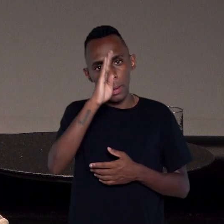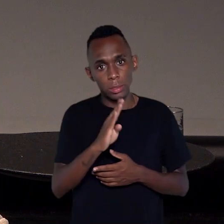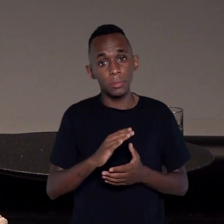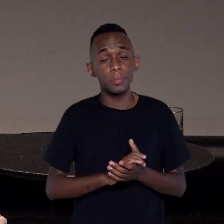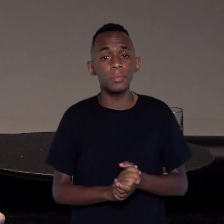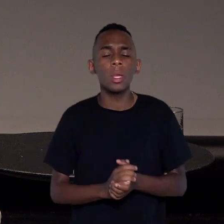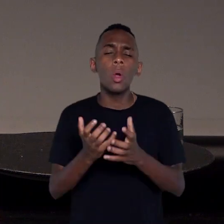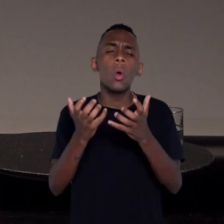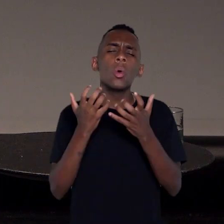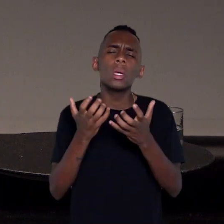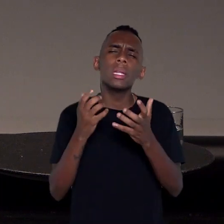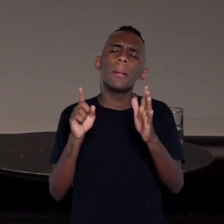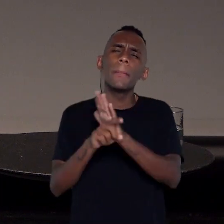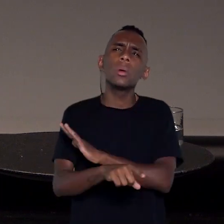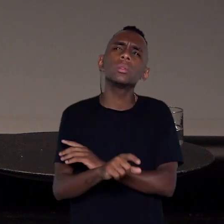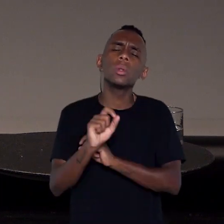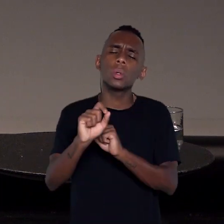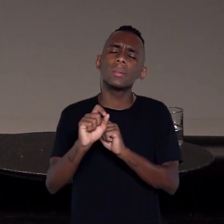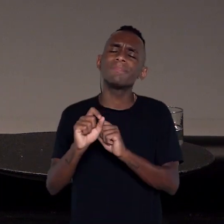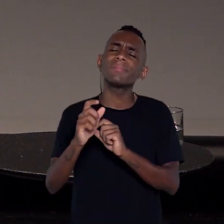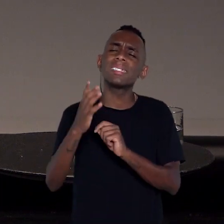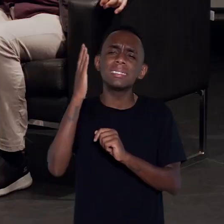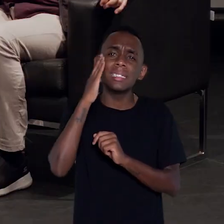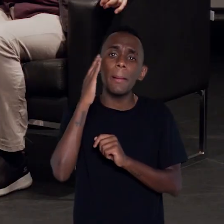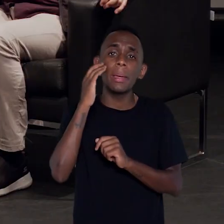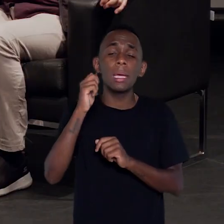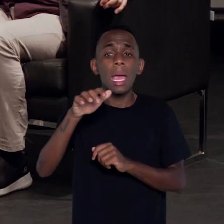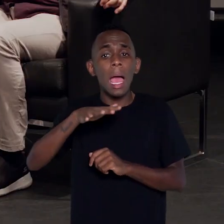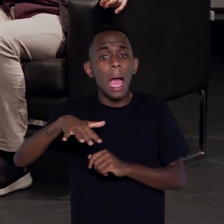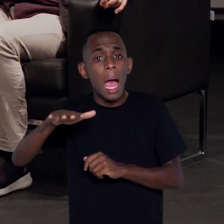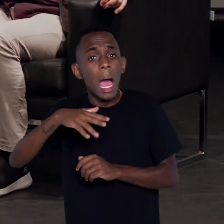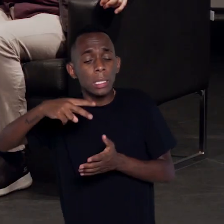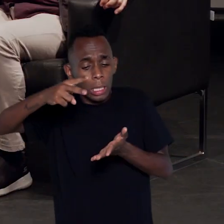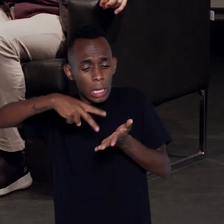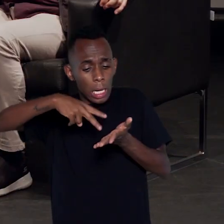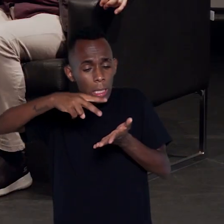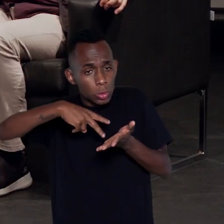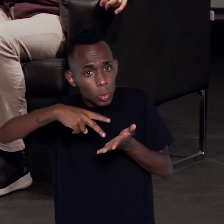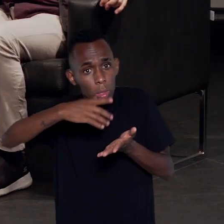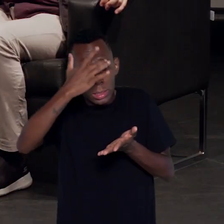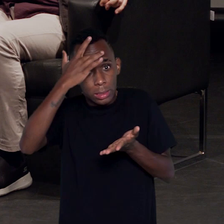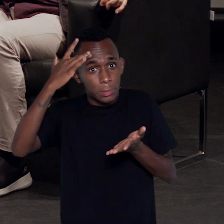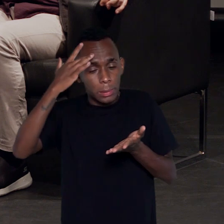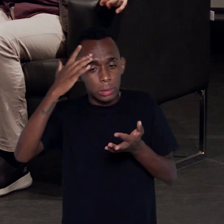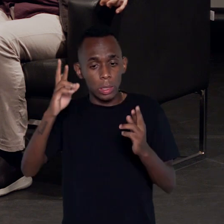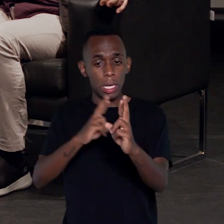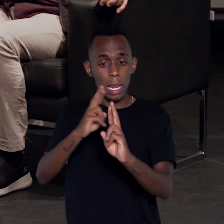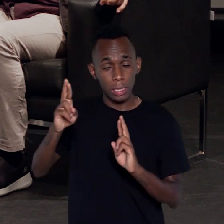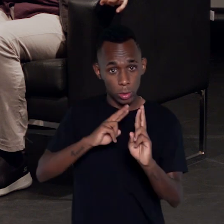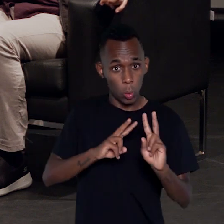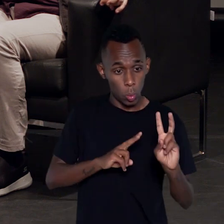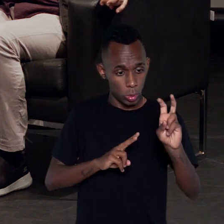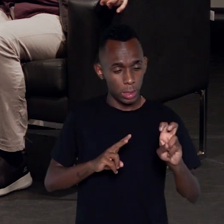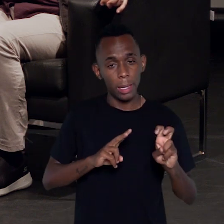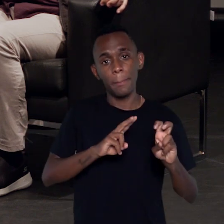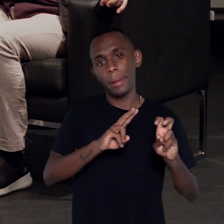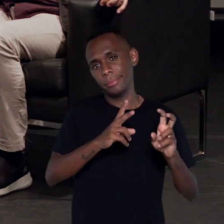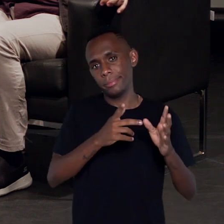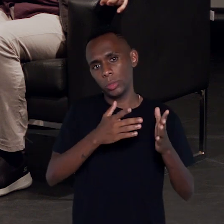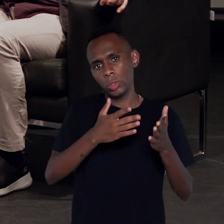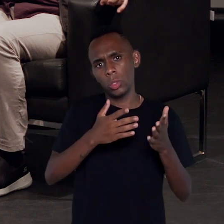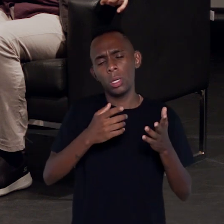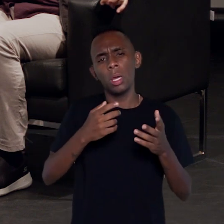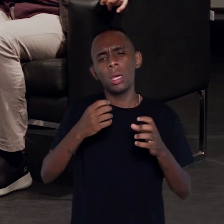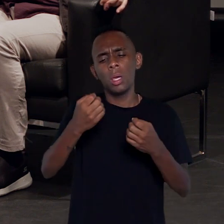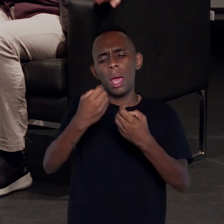esse parágrafo, eu queria saber assim, o que o leitor nesse campo de interação com o seu tema está te